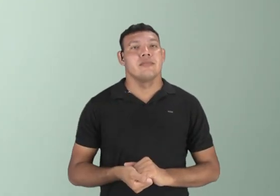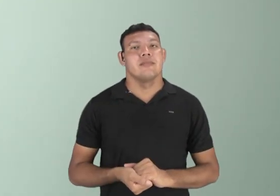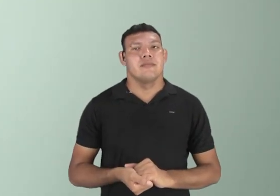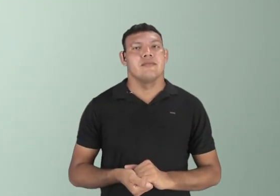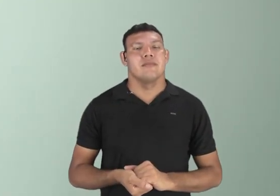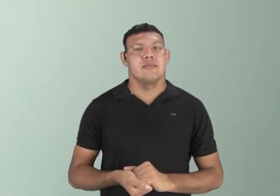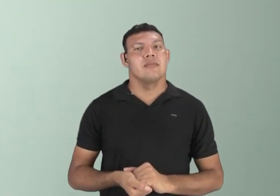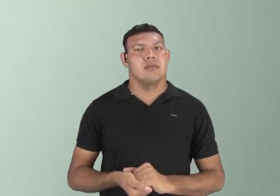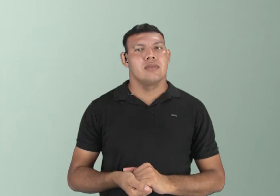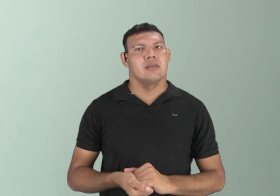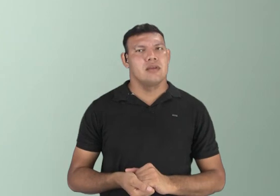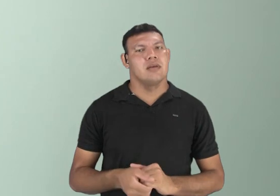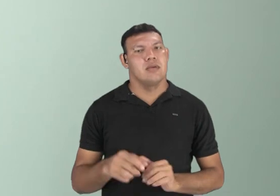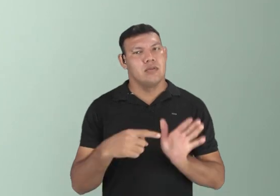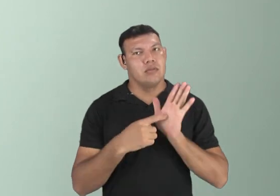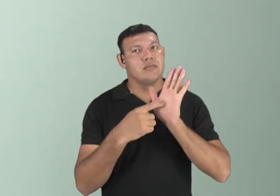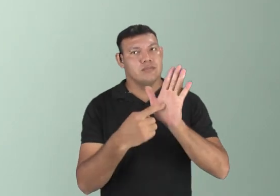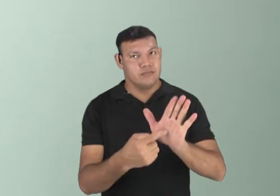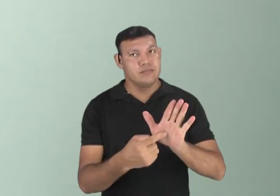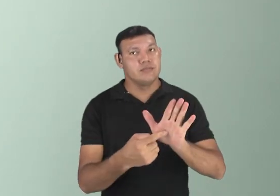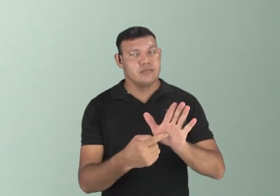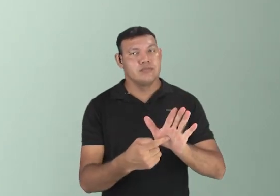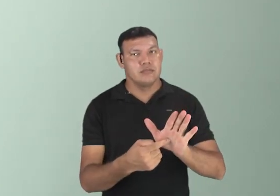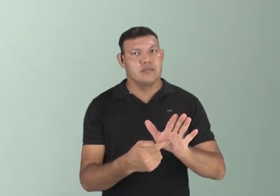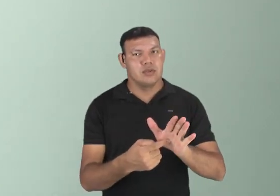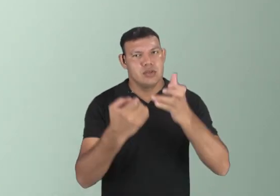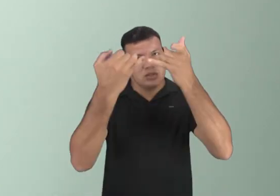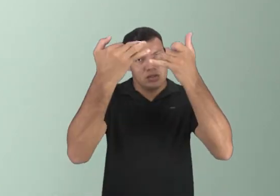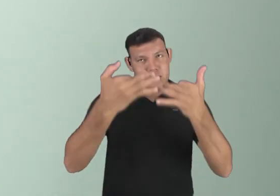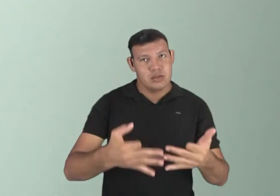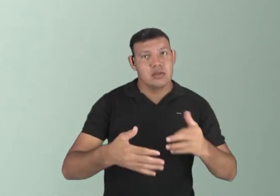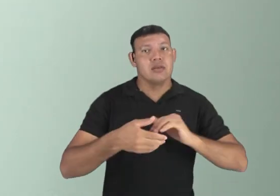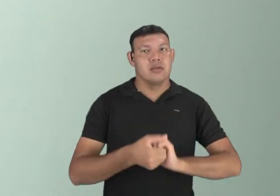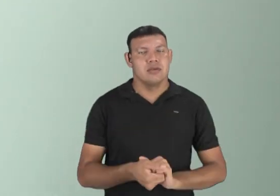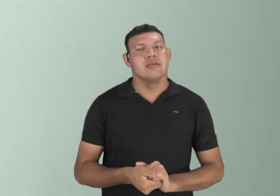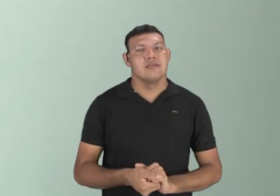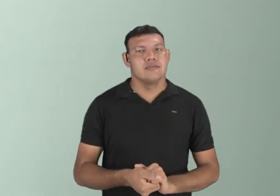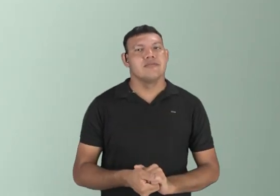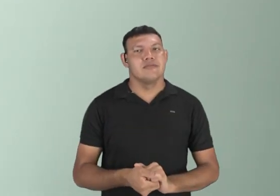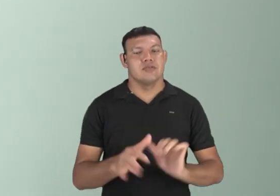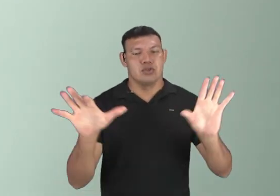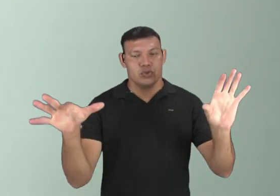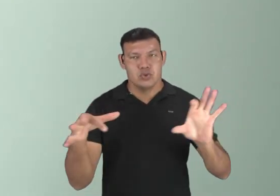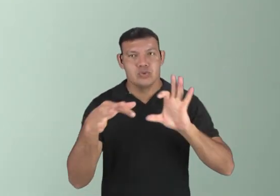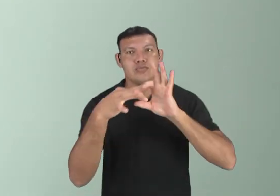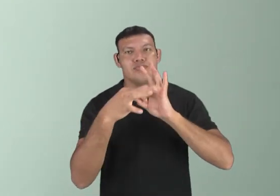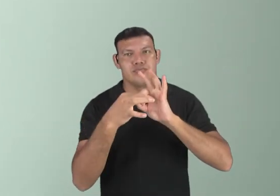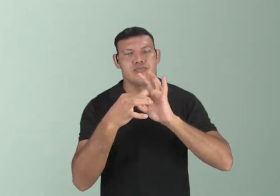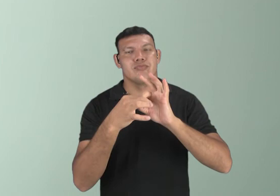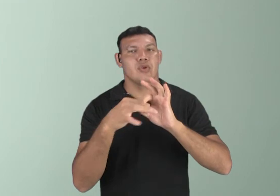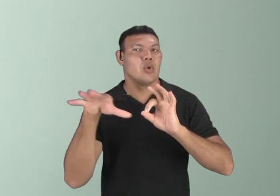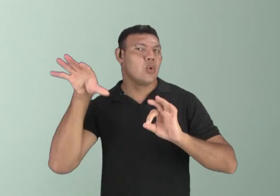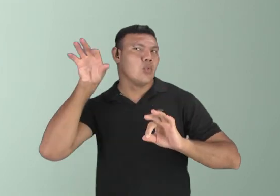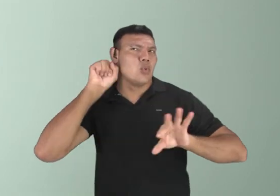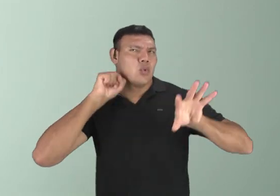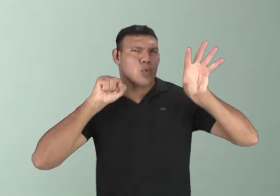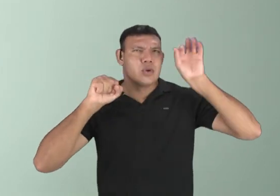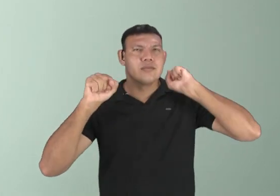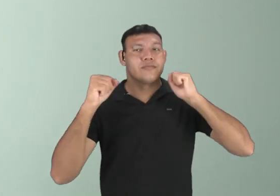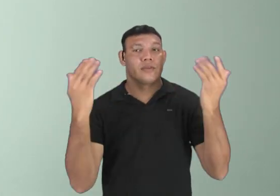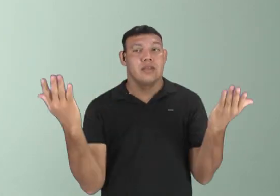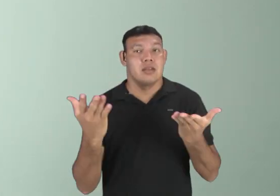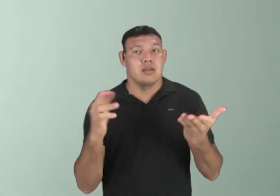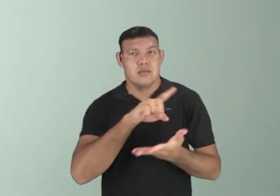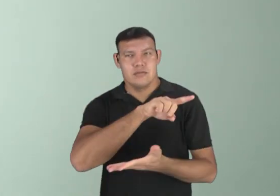essas partes que vocês estão ouvindo, elas formam o ouvido e ajudam a captar os sons. Bom, agora que